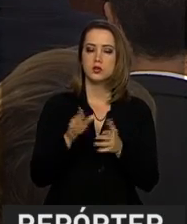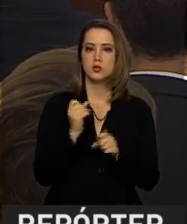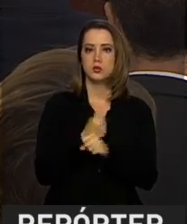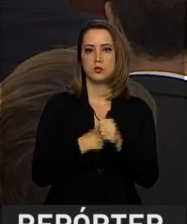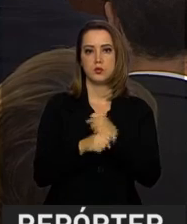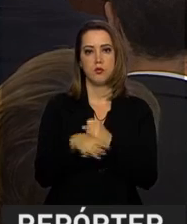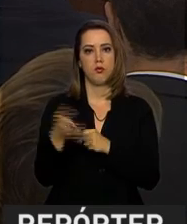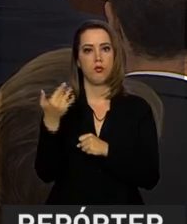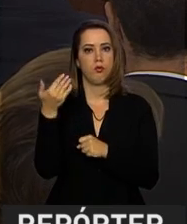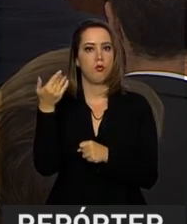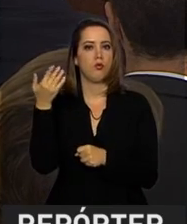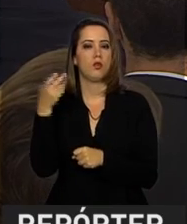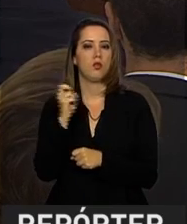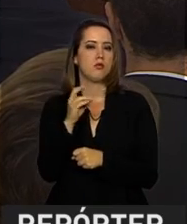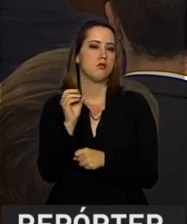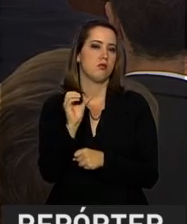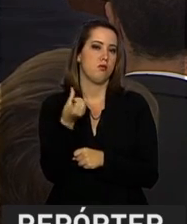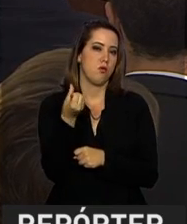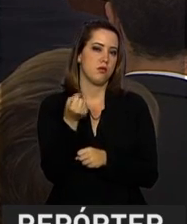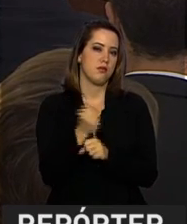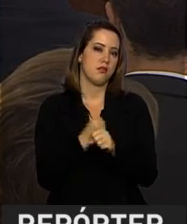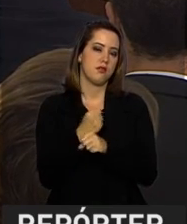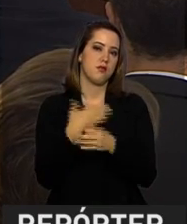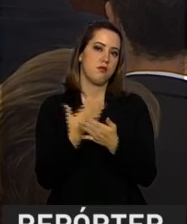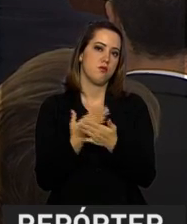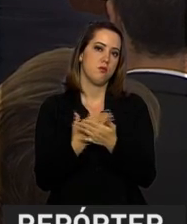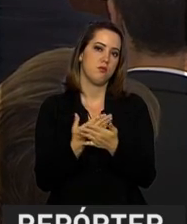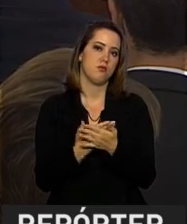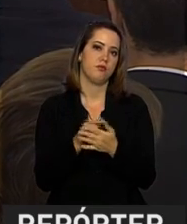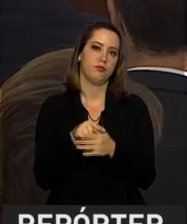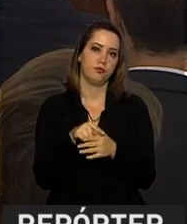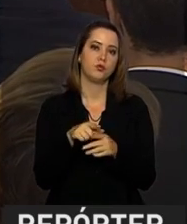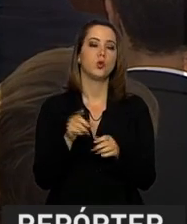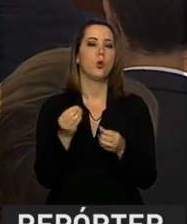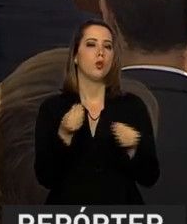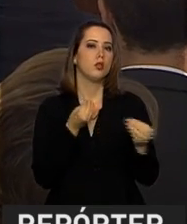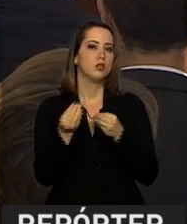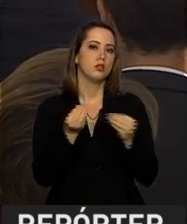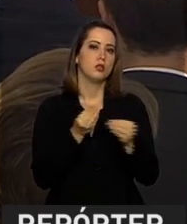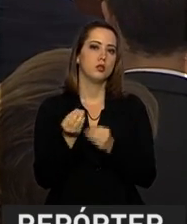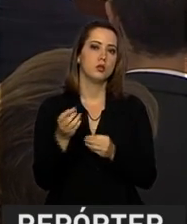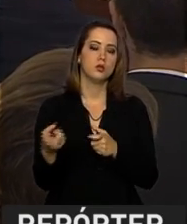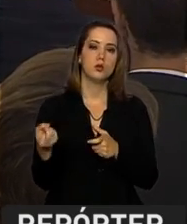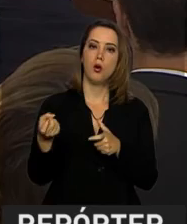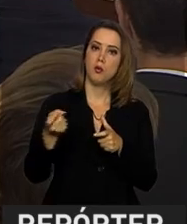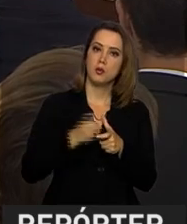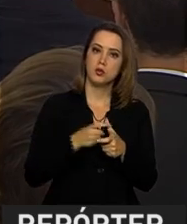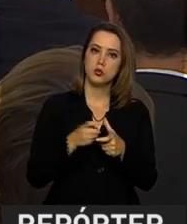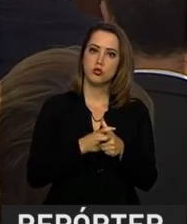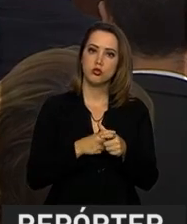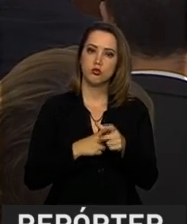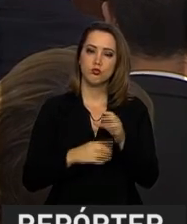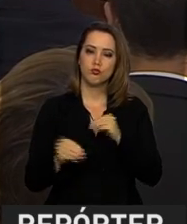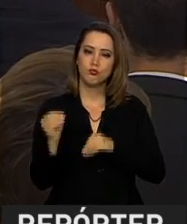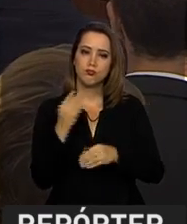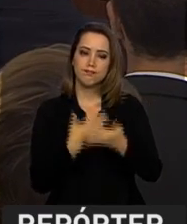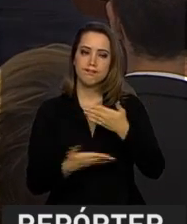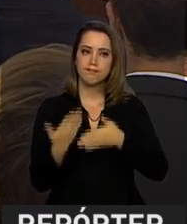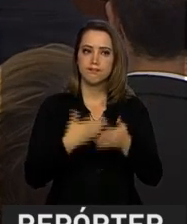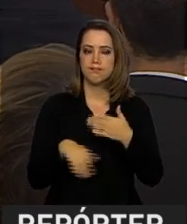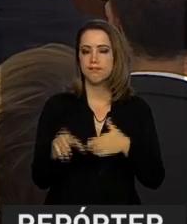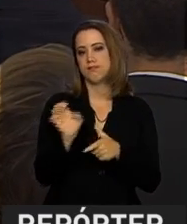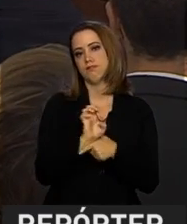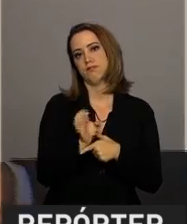anos, creio que 5 ou 6 anos, ou seja, como reequacionar as dívidas dos estados.